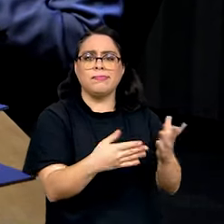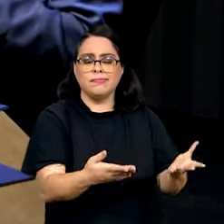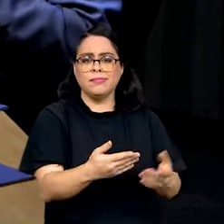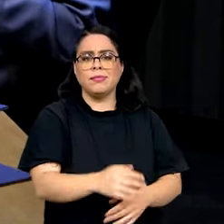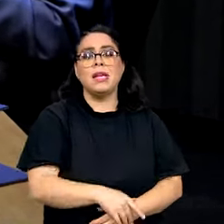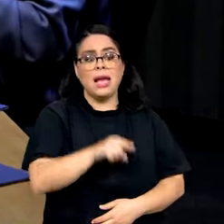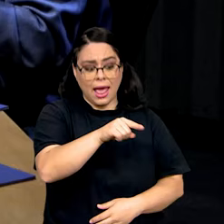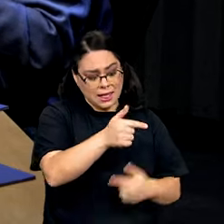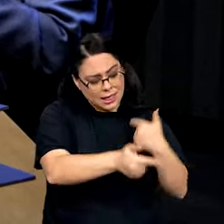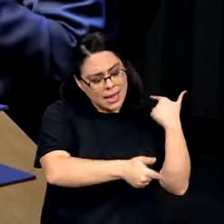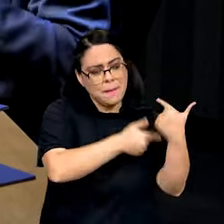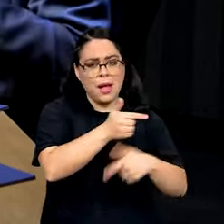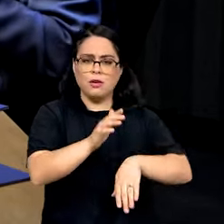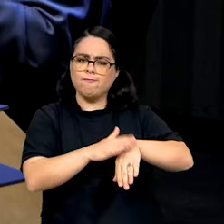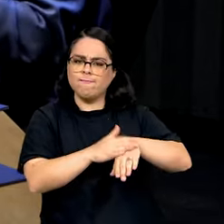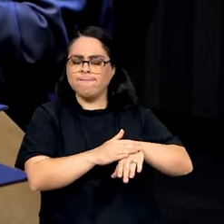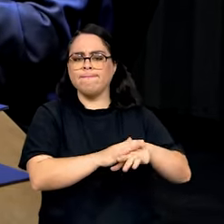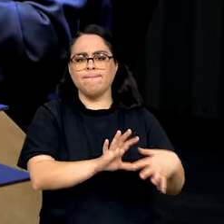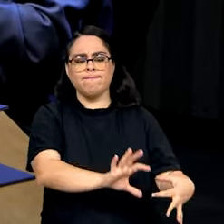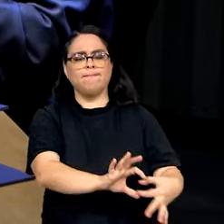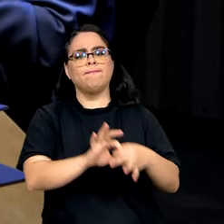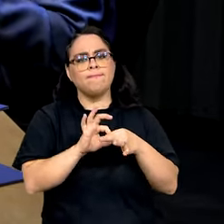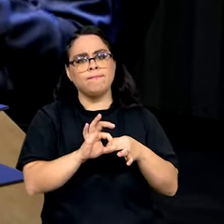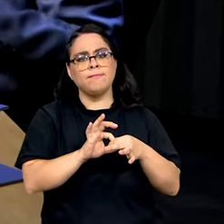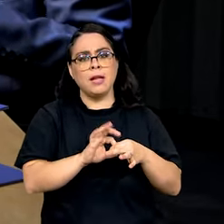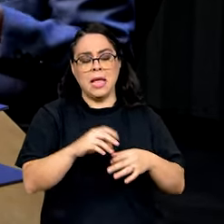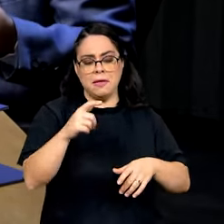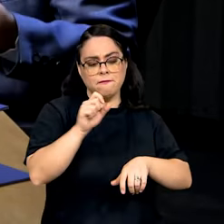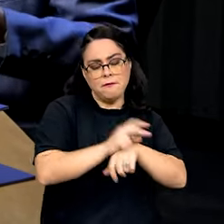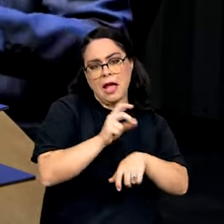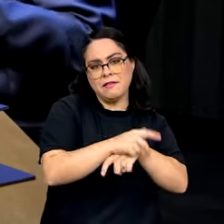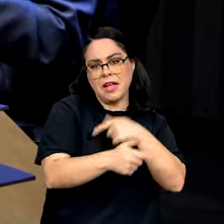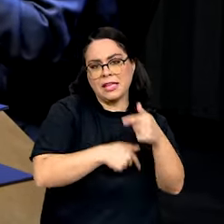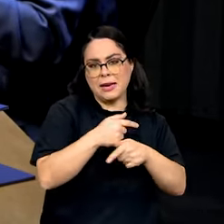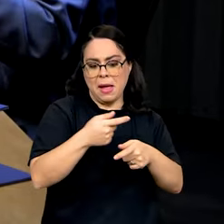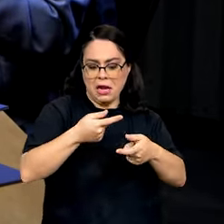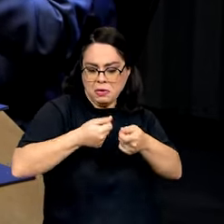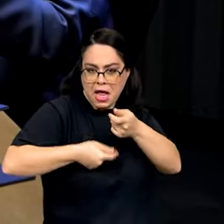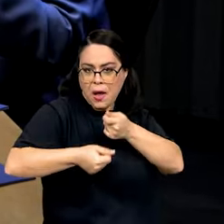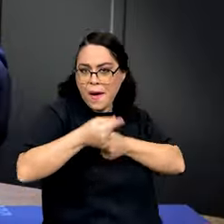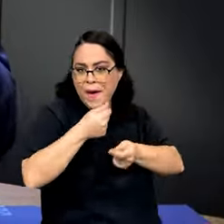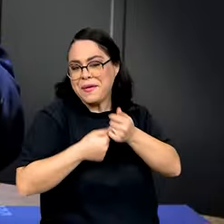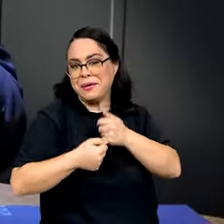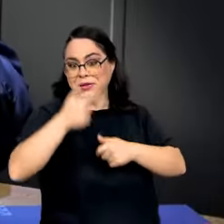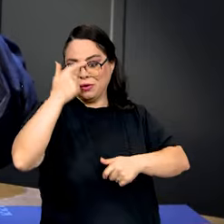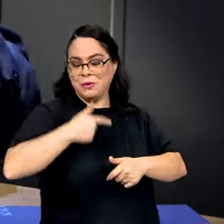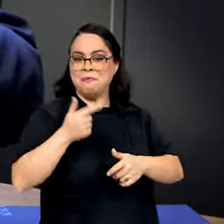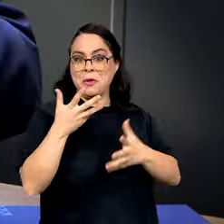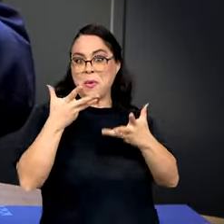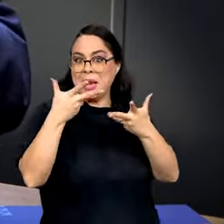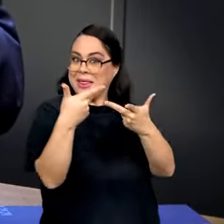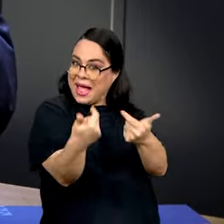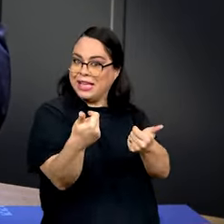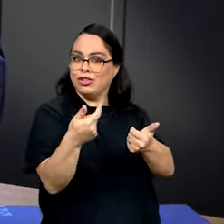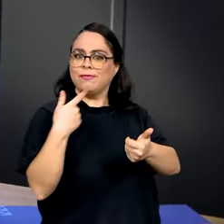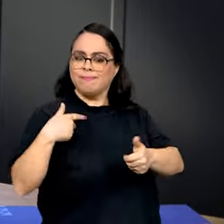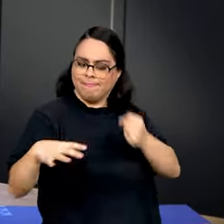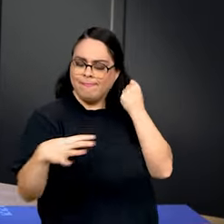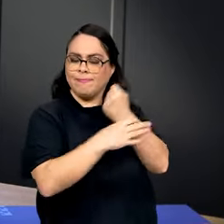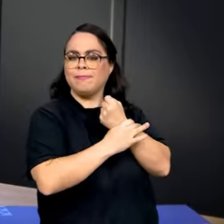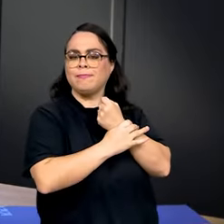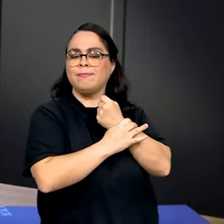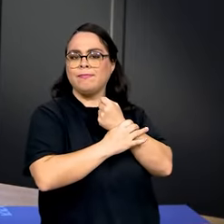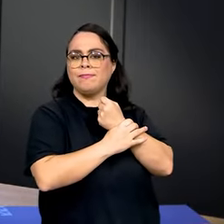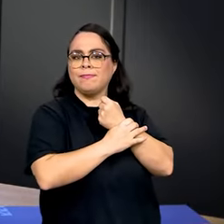poder fruto do trabalho fruto não é do do seu emprego do seu negócio do seu talento